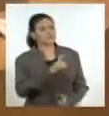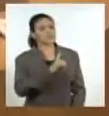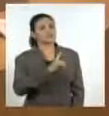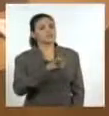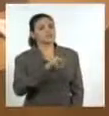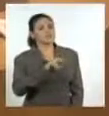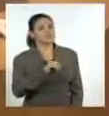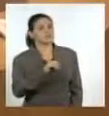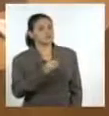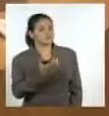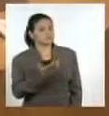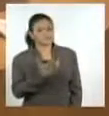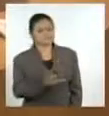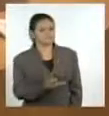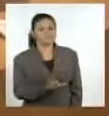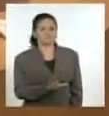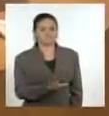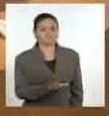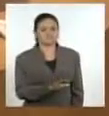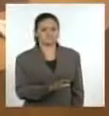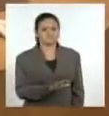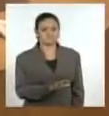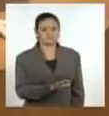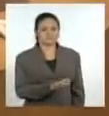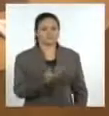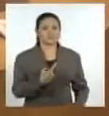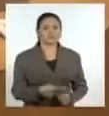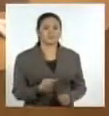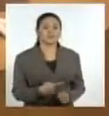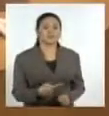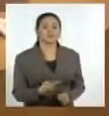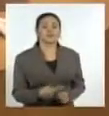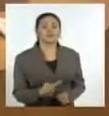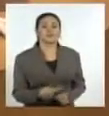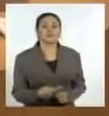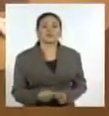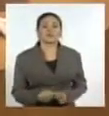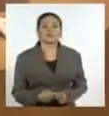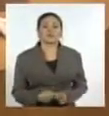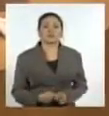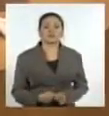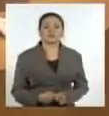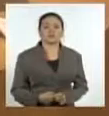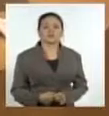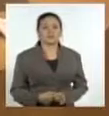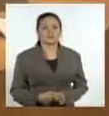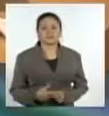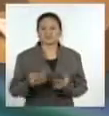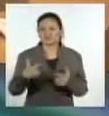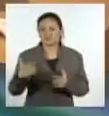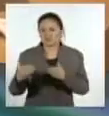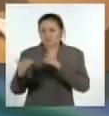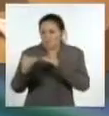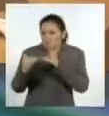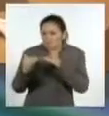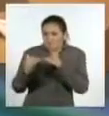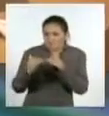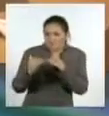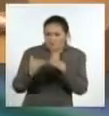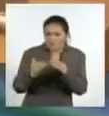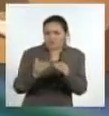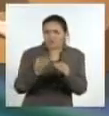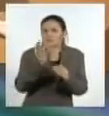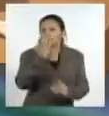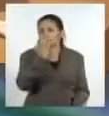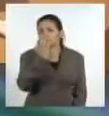declinou do convite, por ter divergências com aquele jovem político promissor, à época deputado